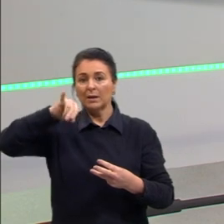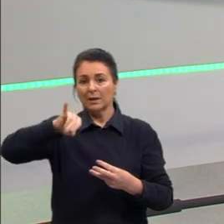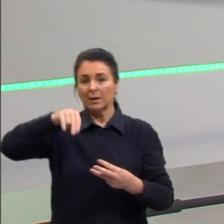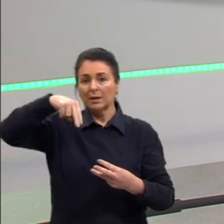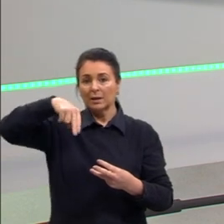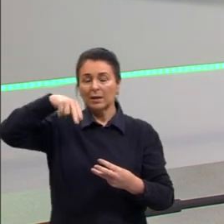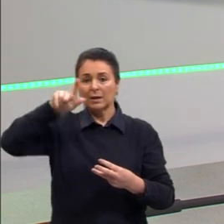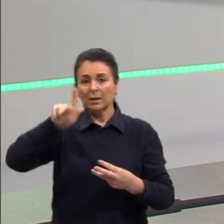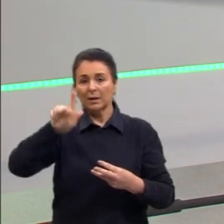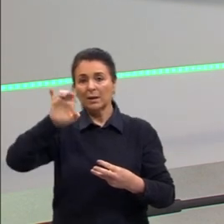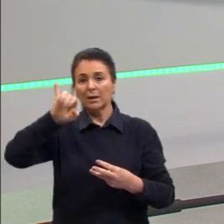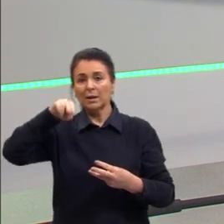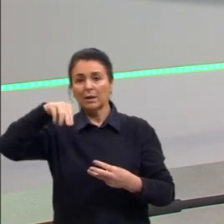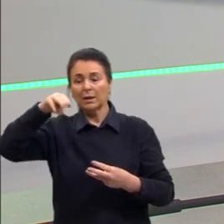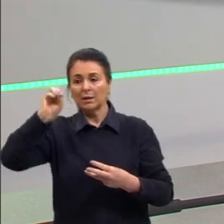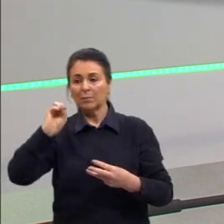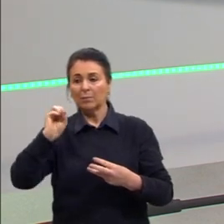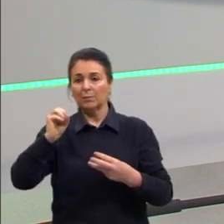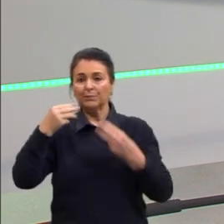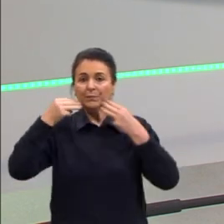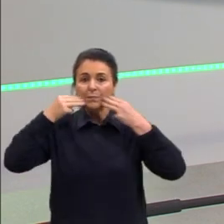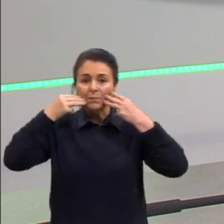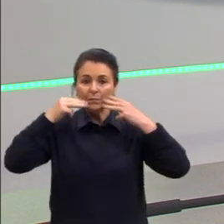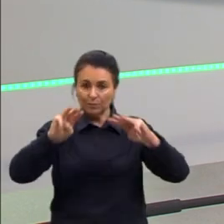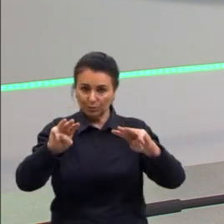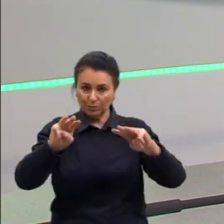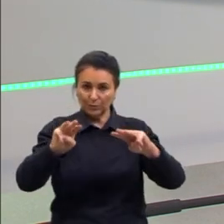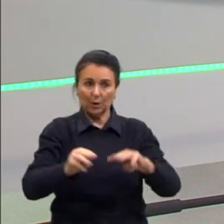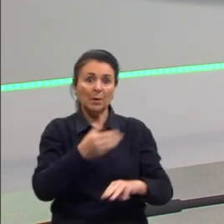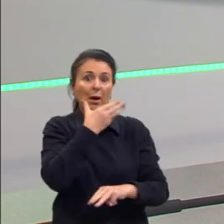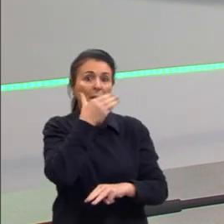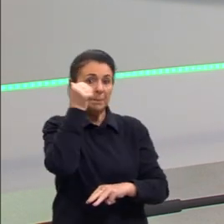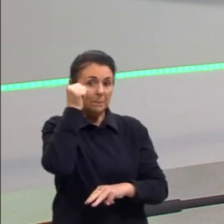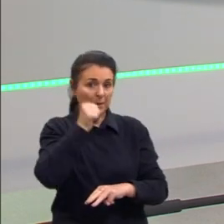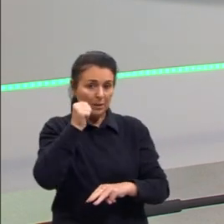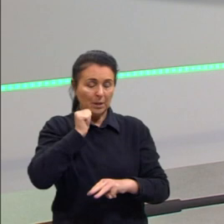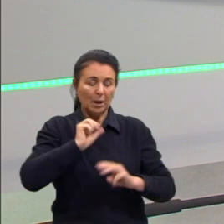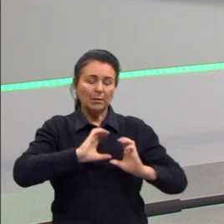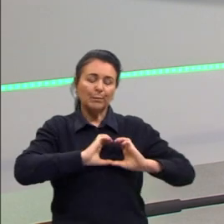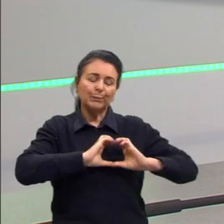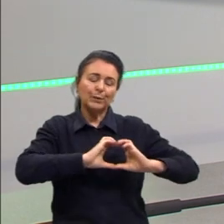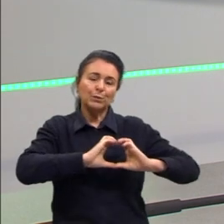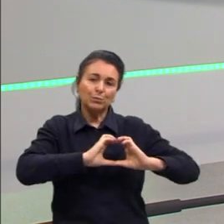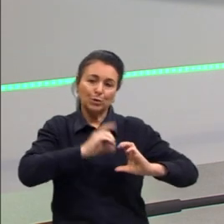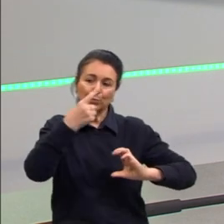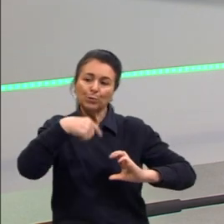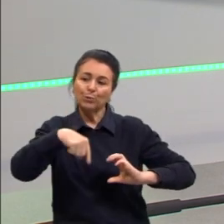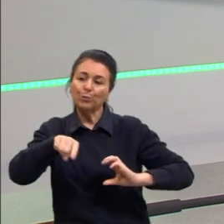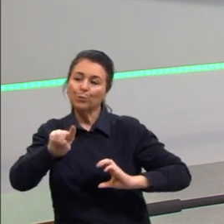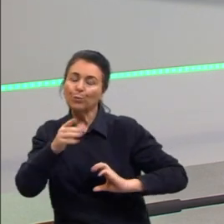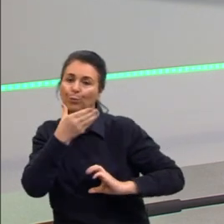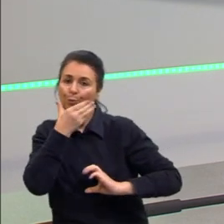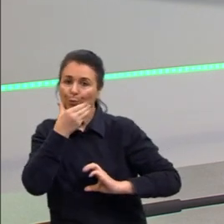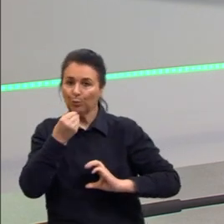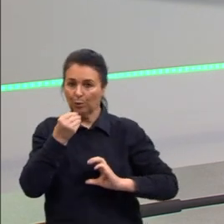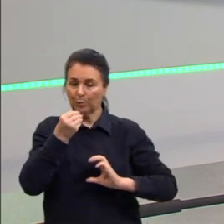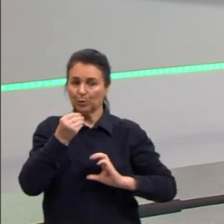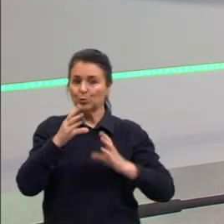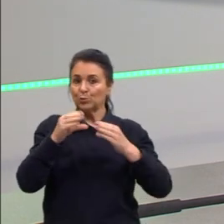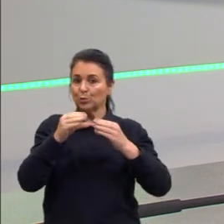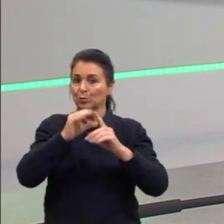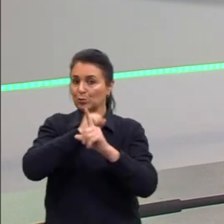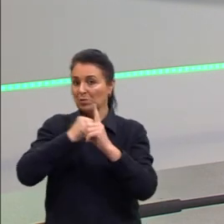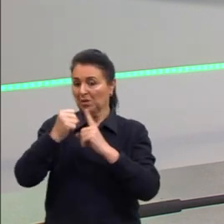se apaixona pelo uma pessoa de classe social diferente ela não pode né segundo aquele momento